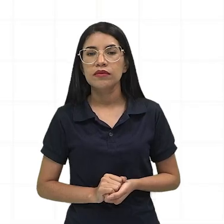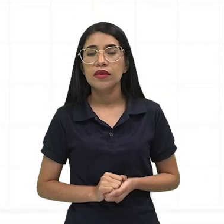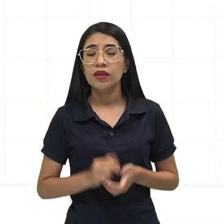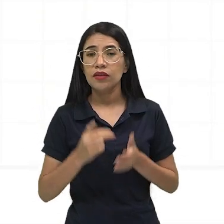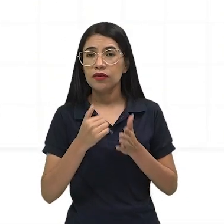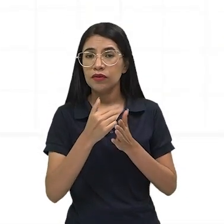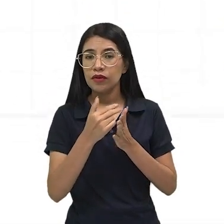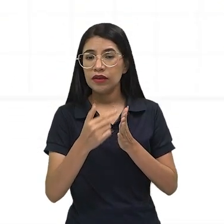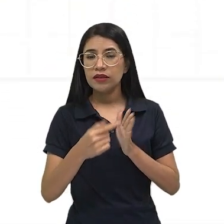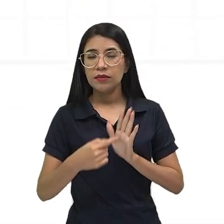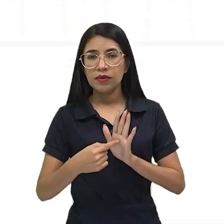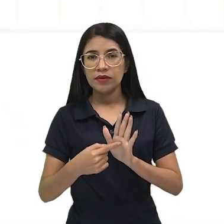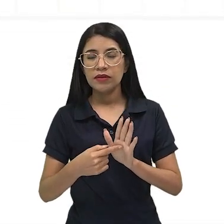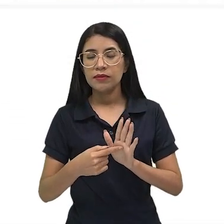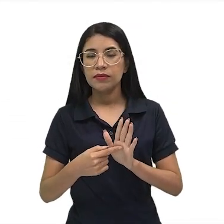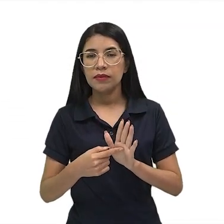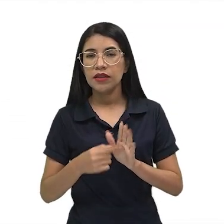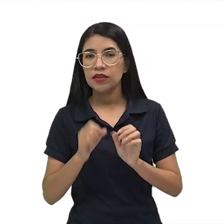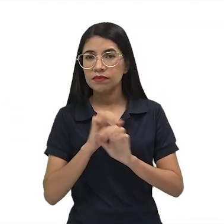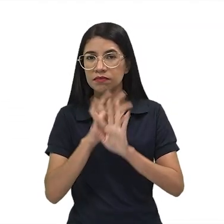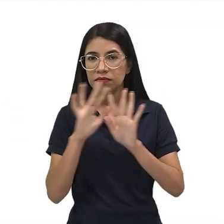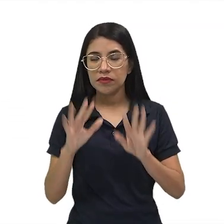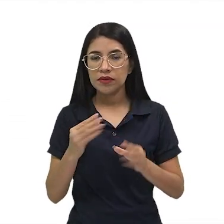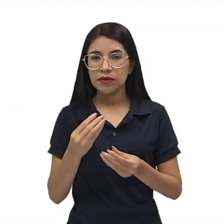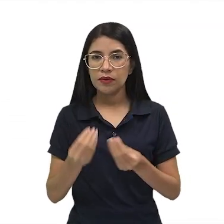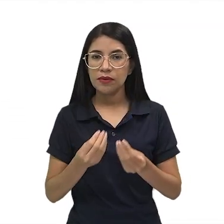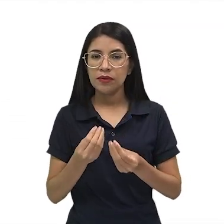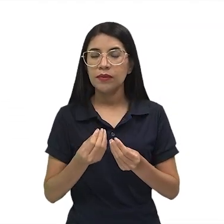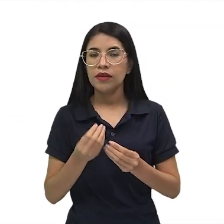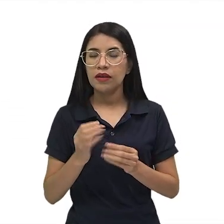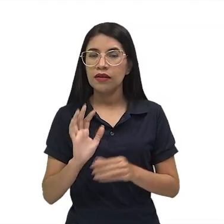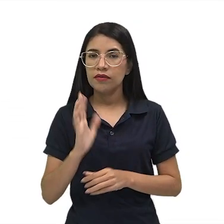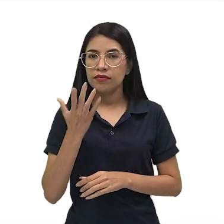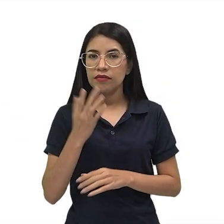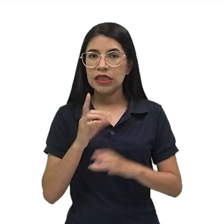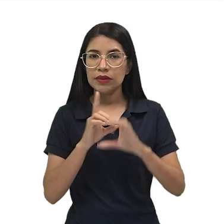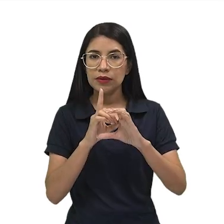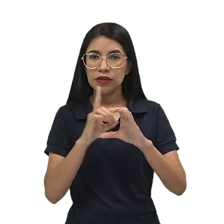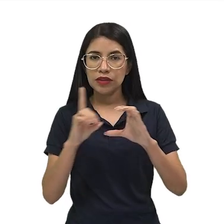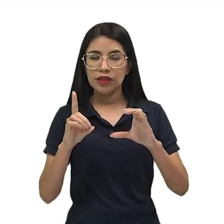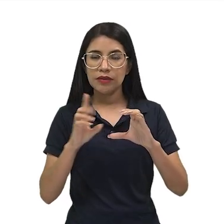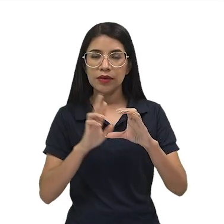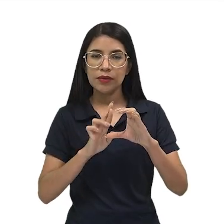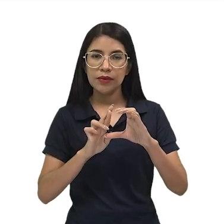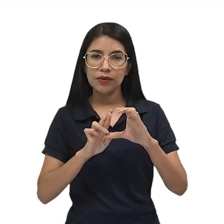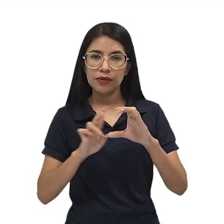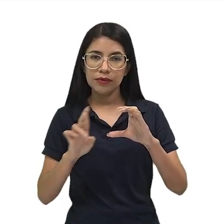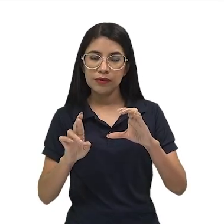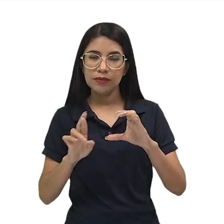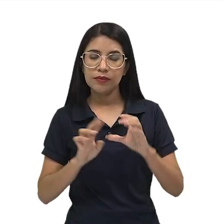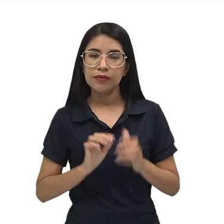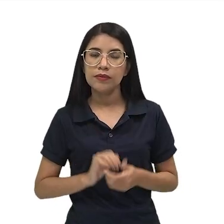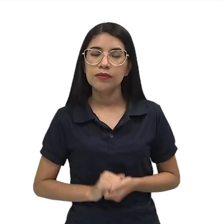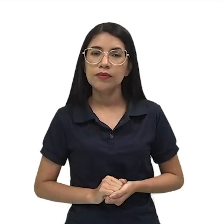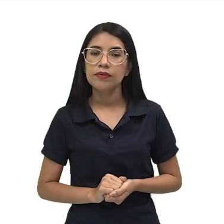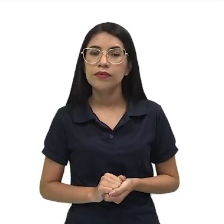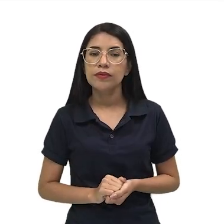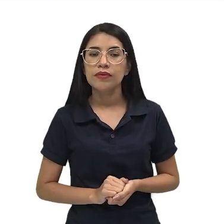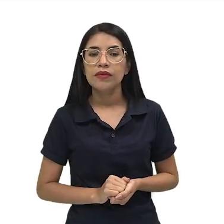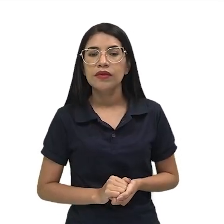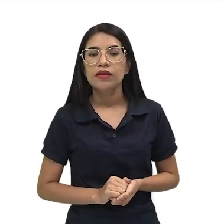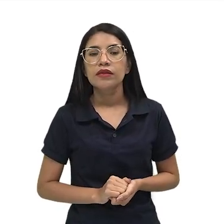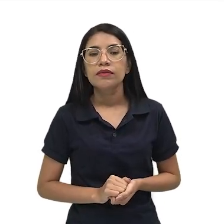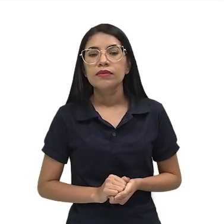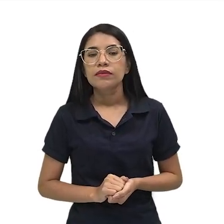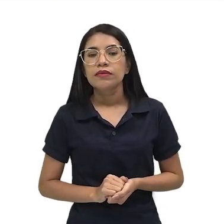desenhar aqui embaixo. Vamos supor, para você entender melhor, ó. Certo? Eu